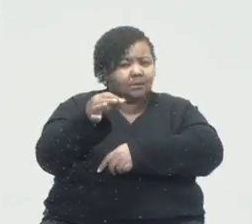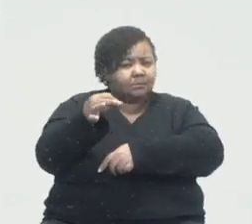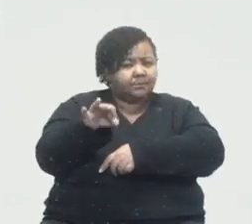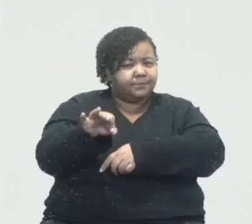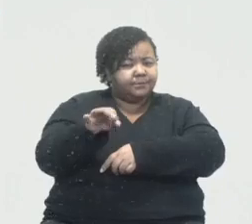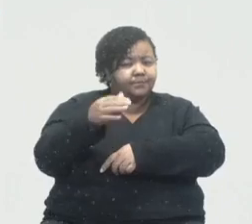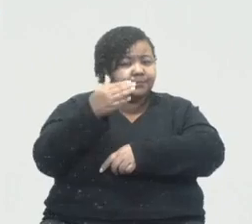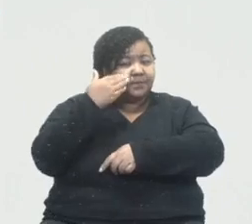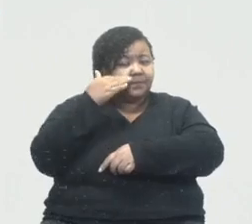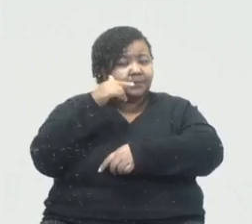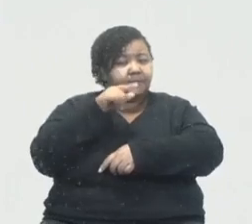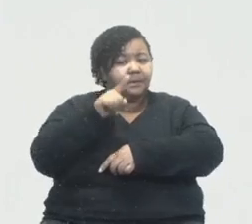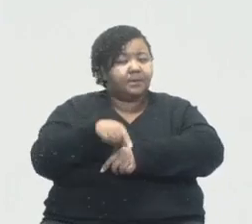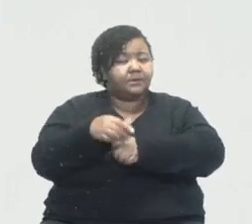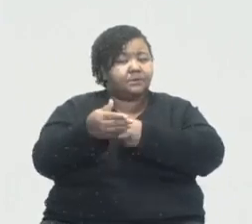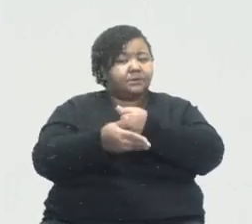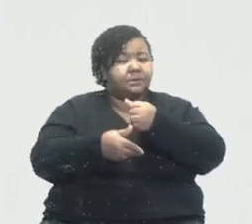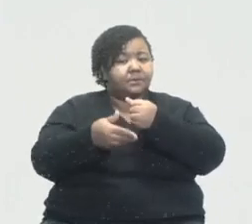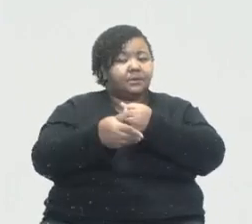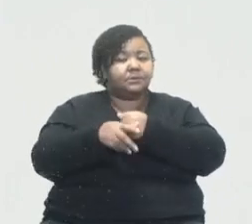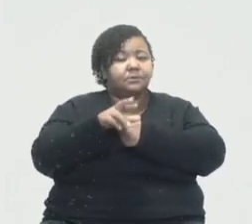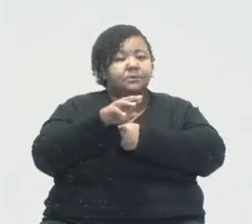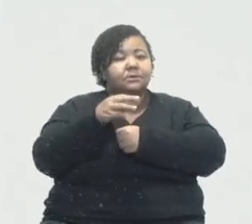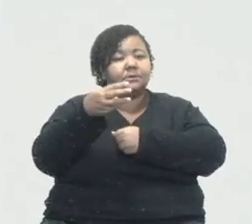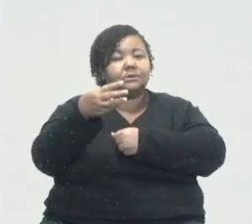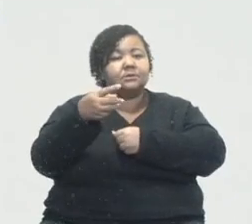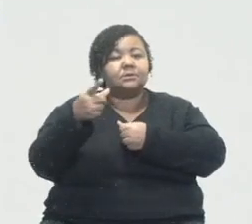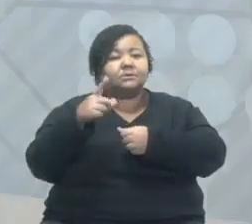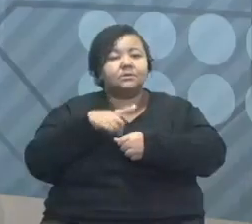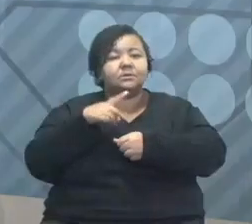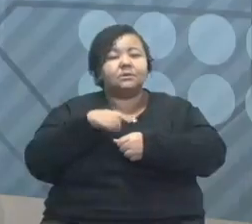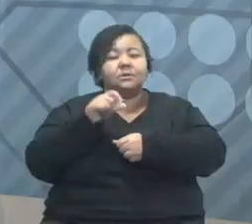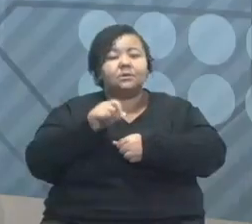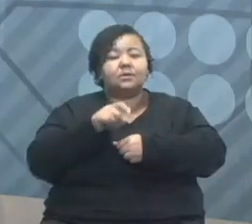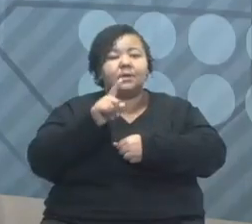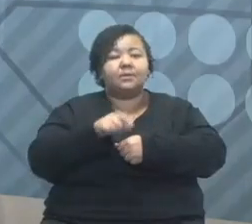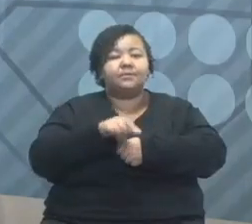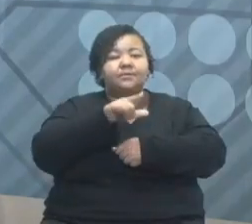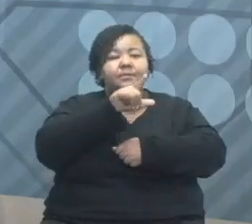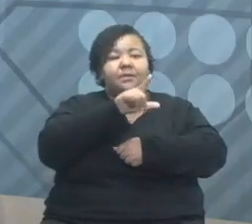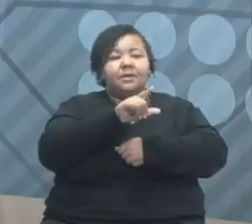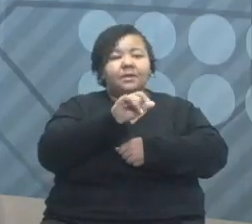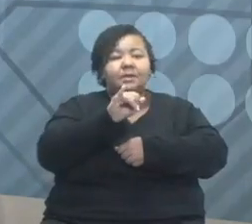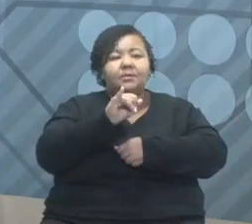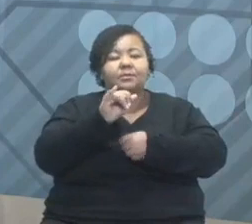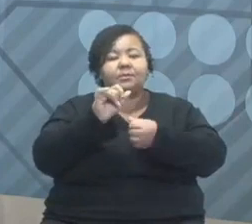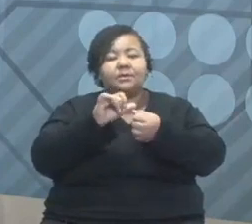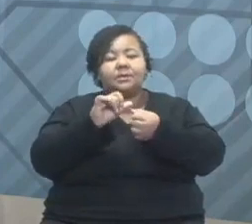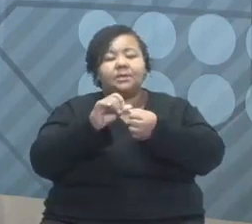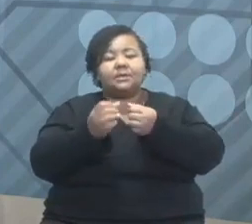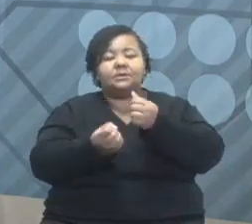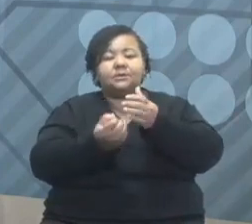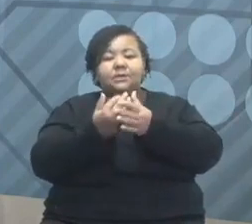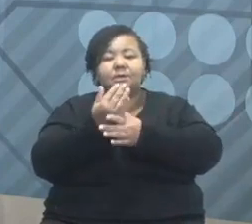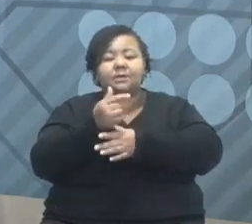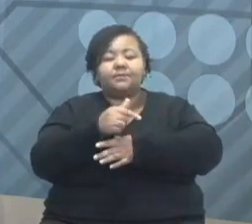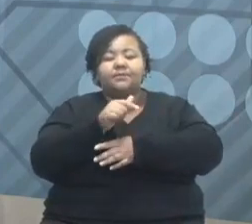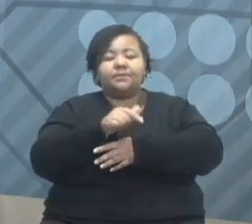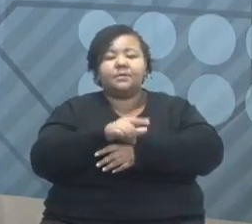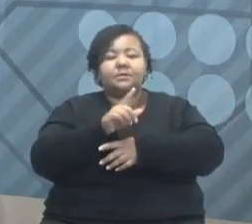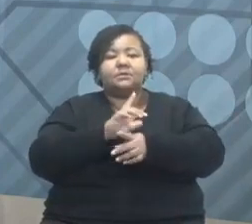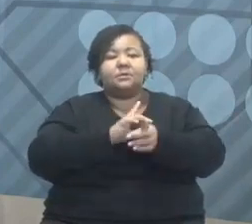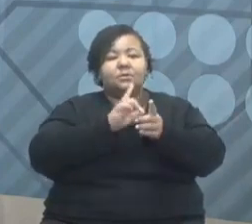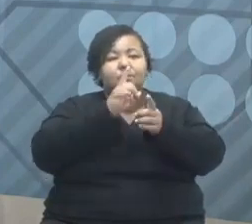Para a gente saber se ela é uma base do R3, o que ele tem que ter? Tem que ser LI e tem que gerar. No caso, se eu encontrar